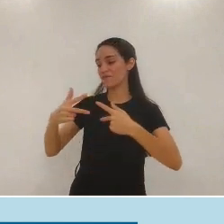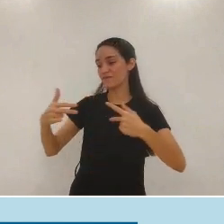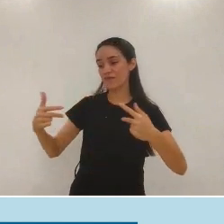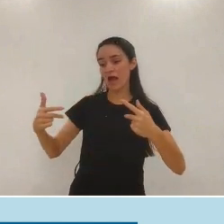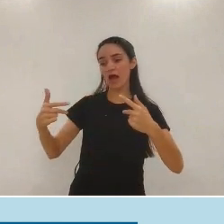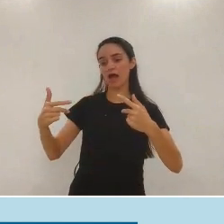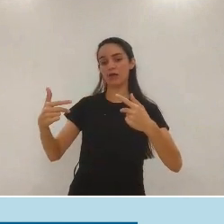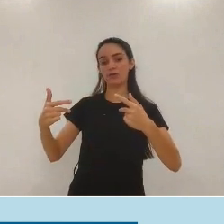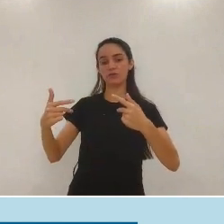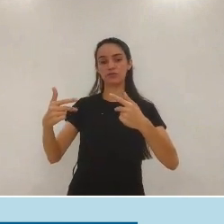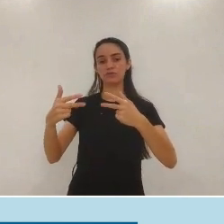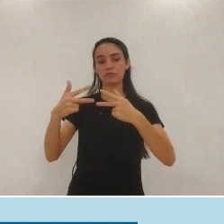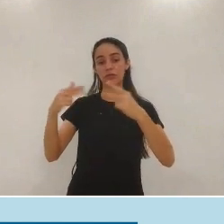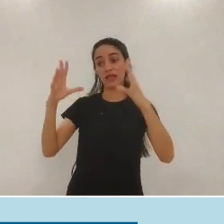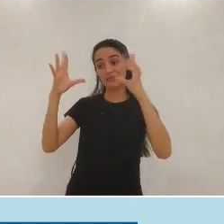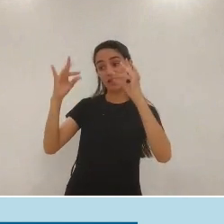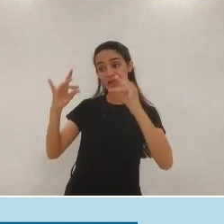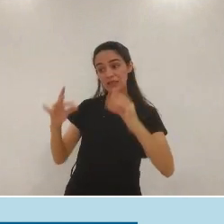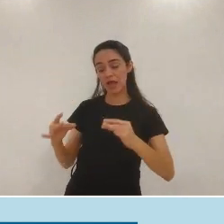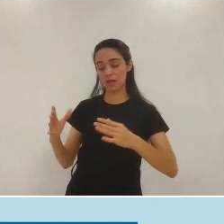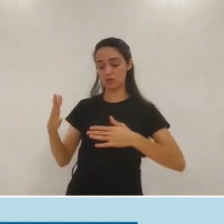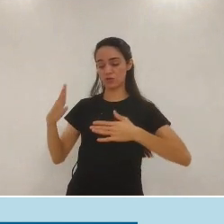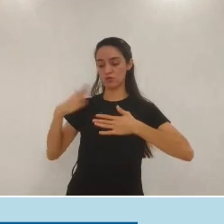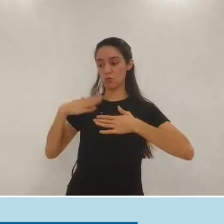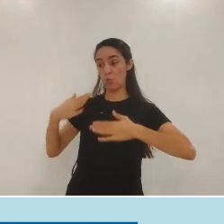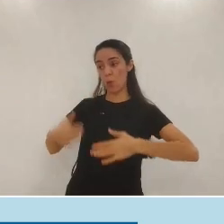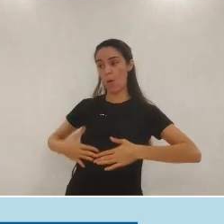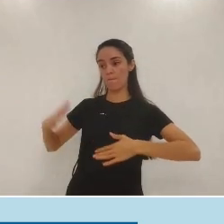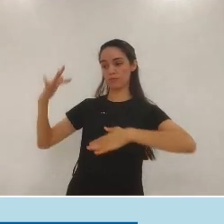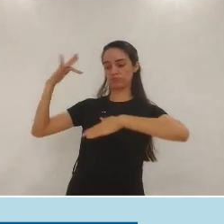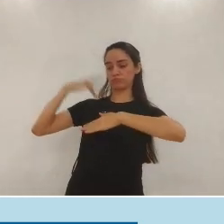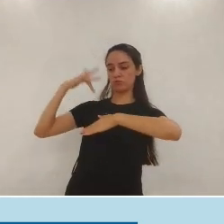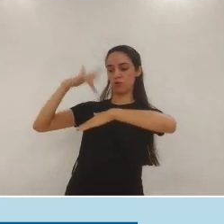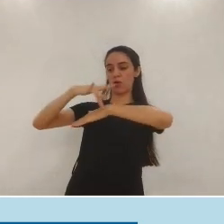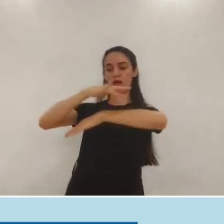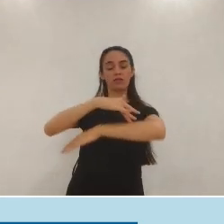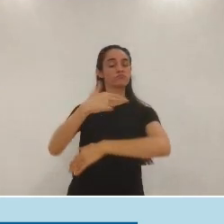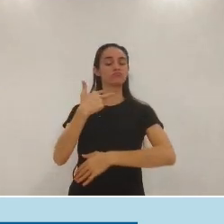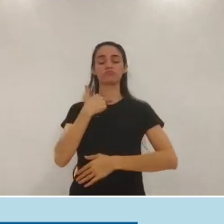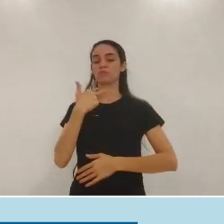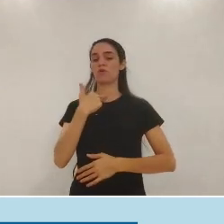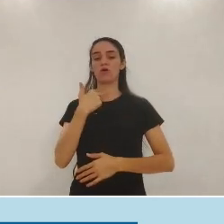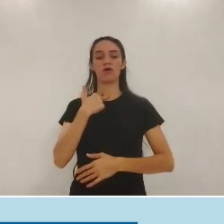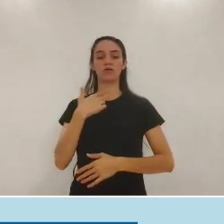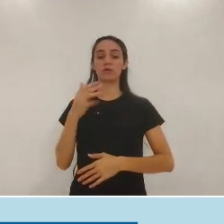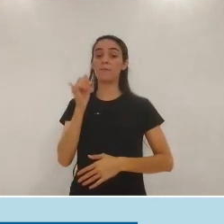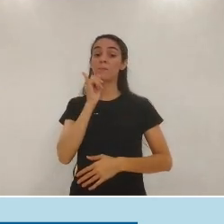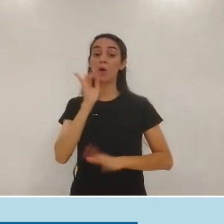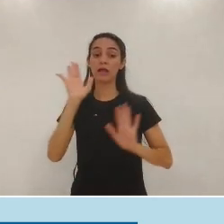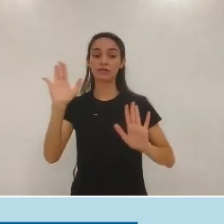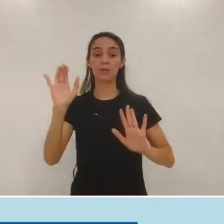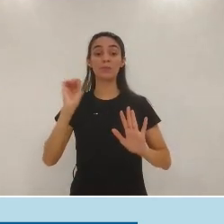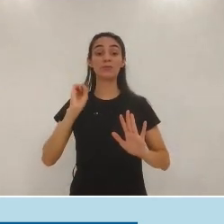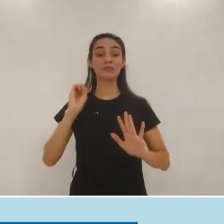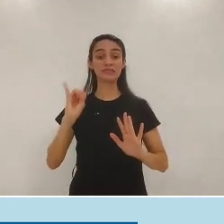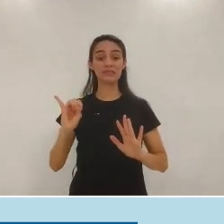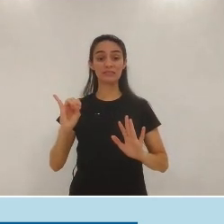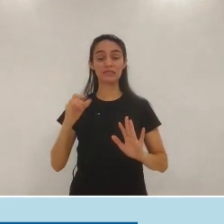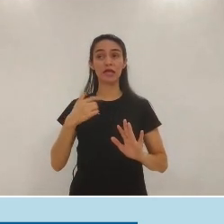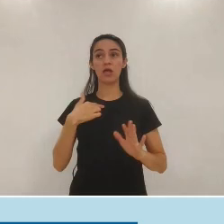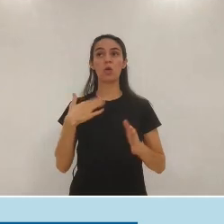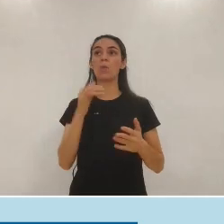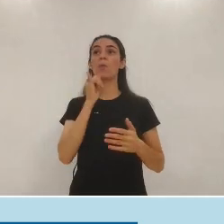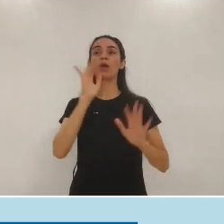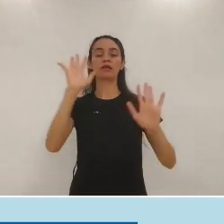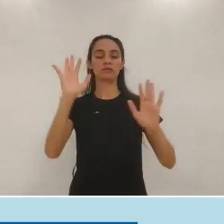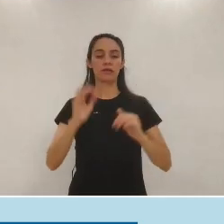que não podem ser feitos. Como, por exemplo, uma coisa básica, se eu fizer qualquer tipo